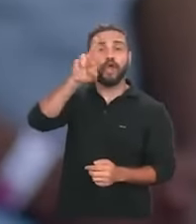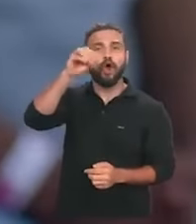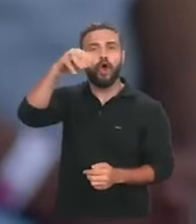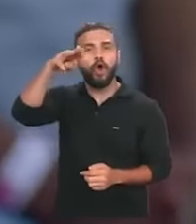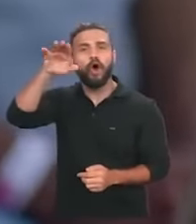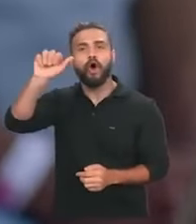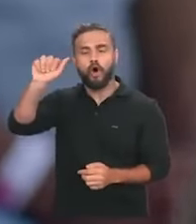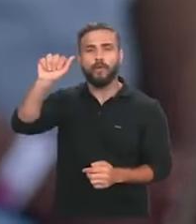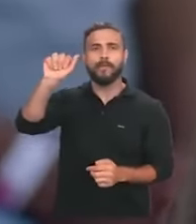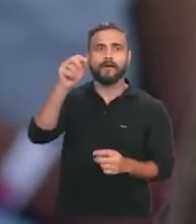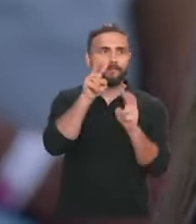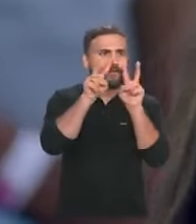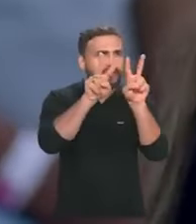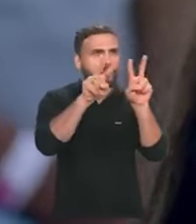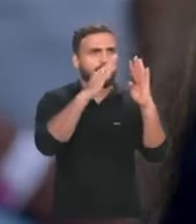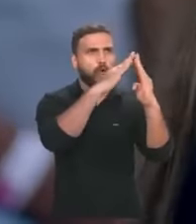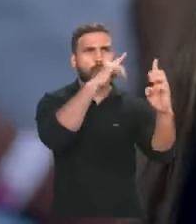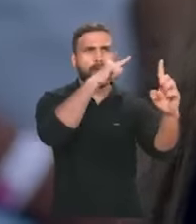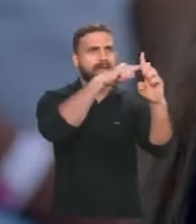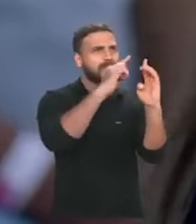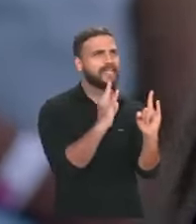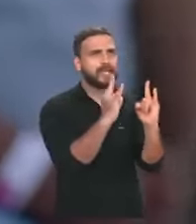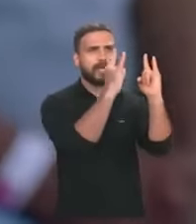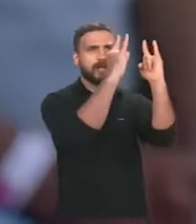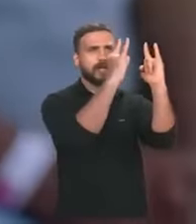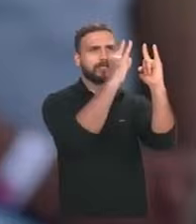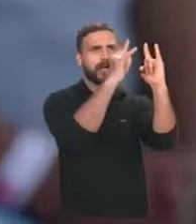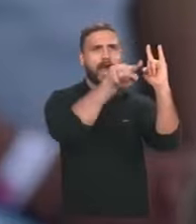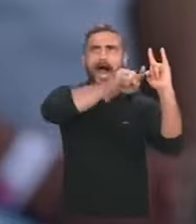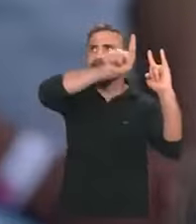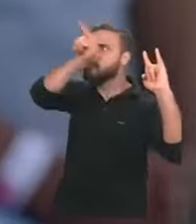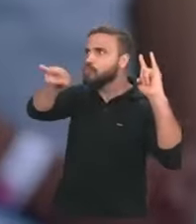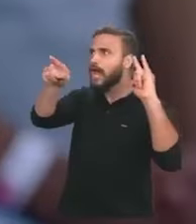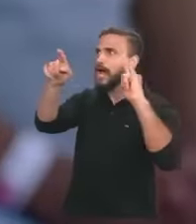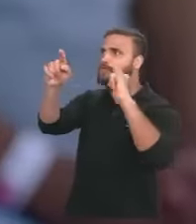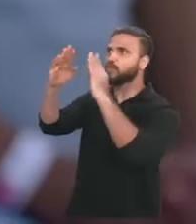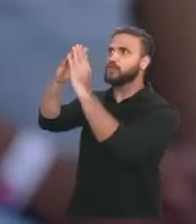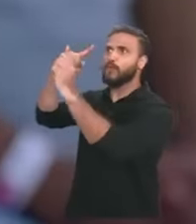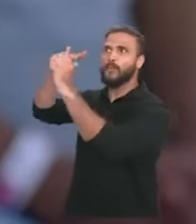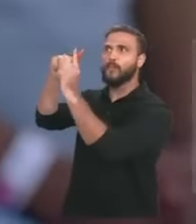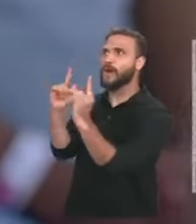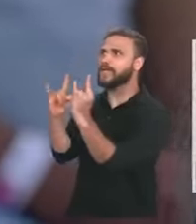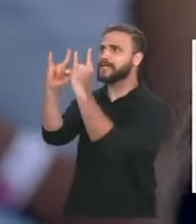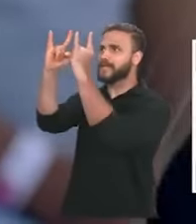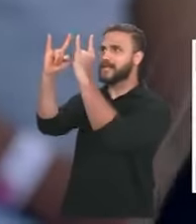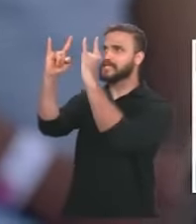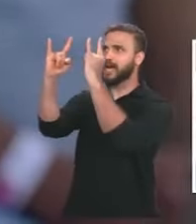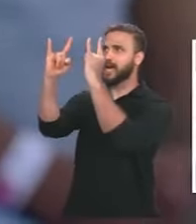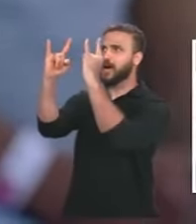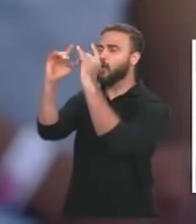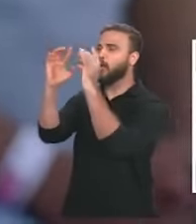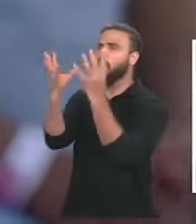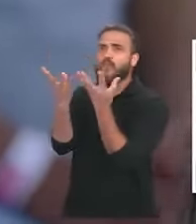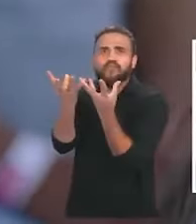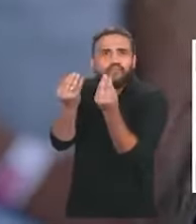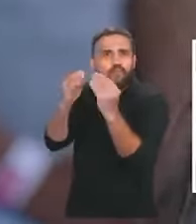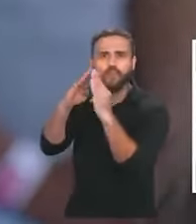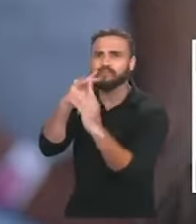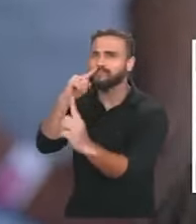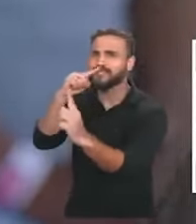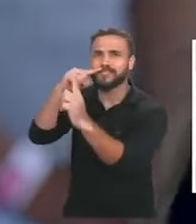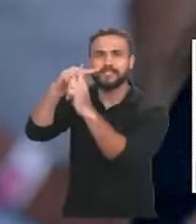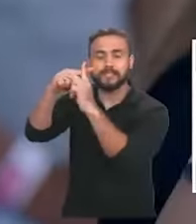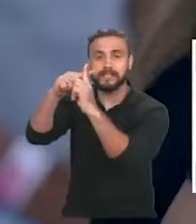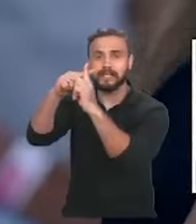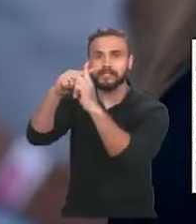uma catedral aqui do lado tem uma catedral como às vezes em São Paulo tem uma igreja do lado da outra né só tem um muro que divide aí